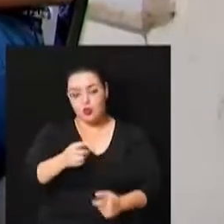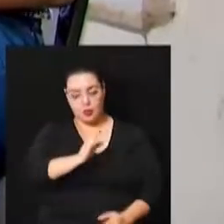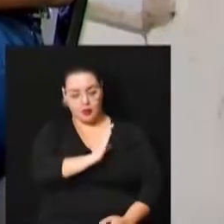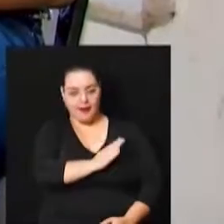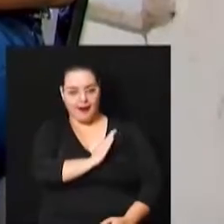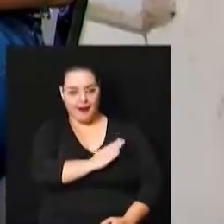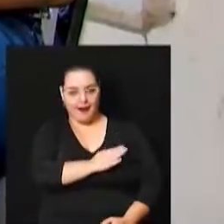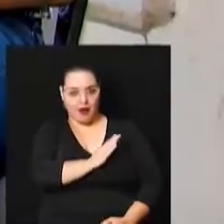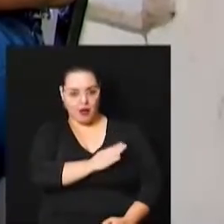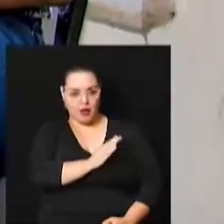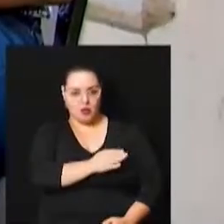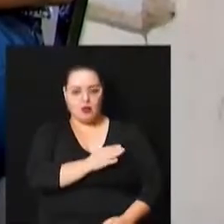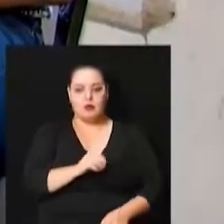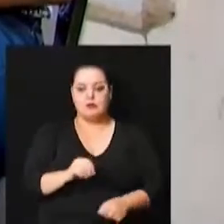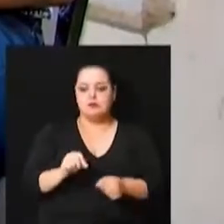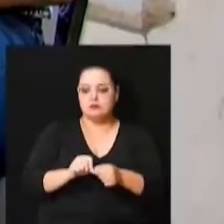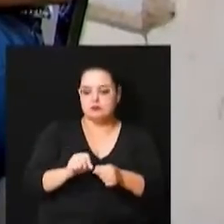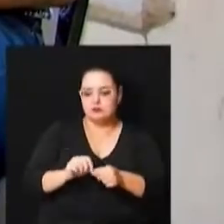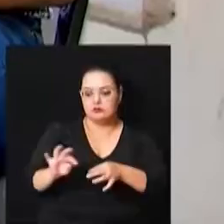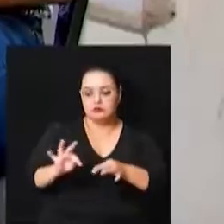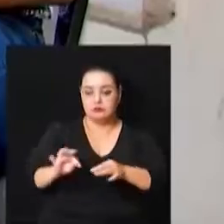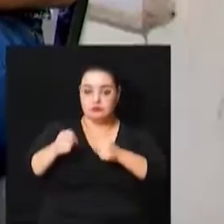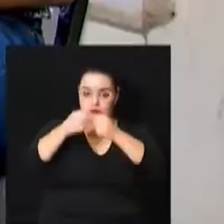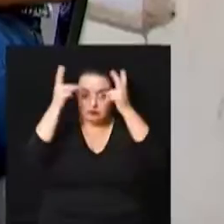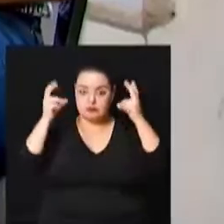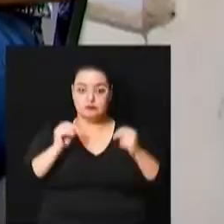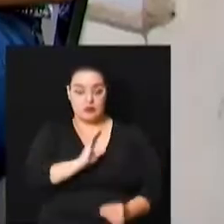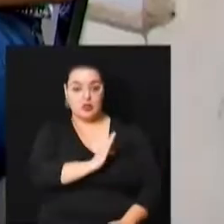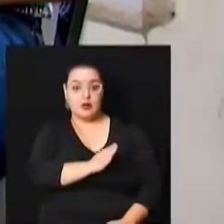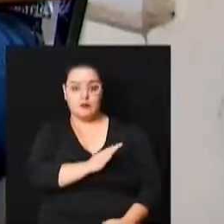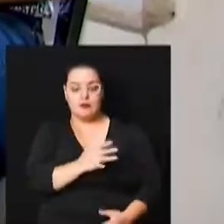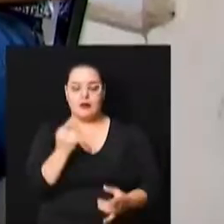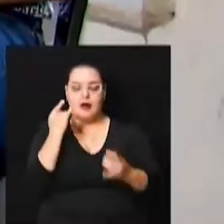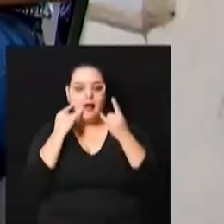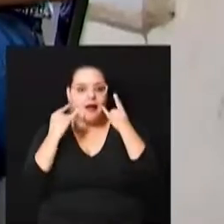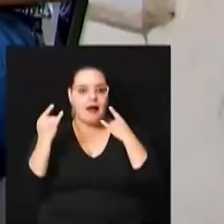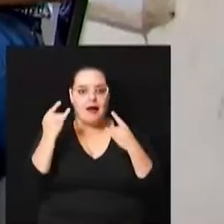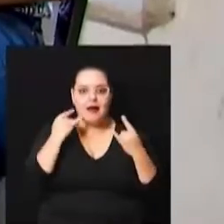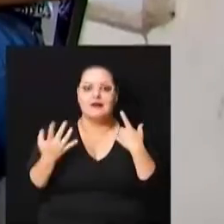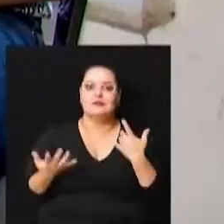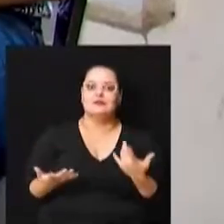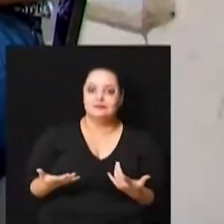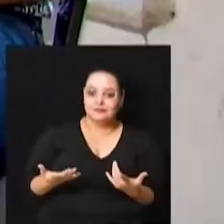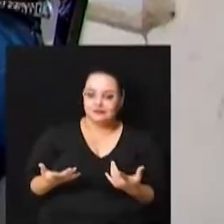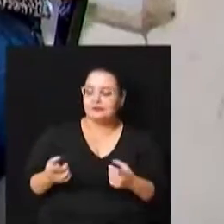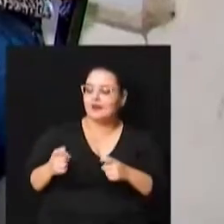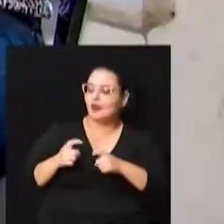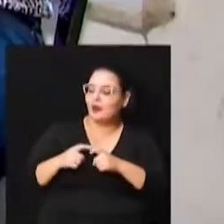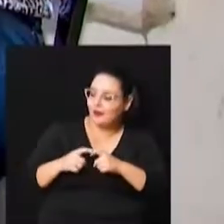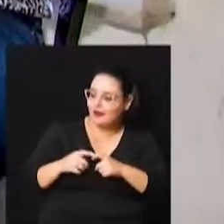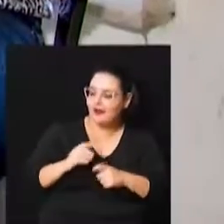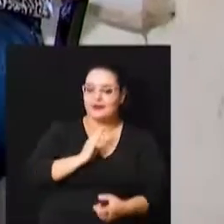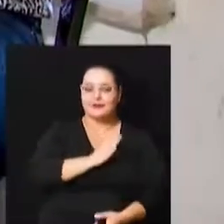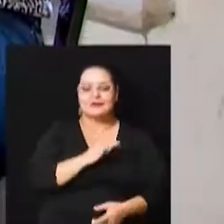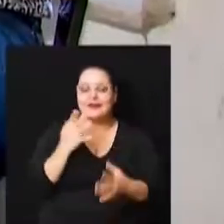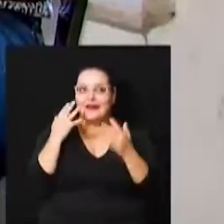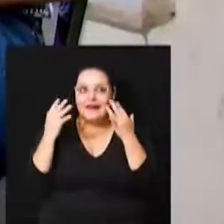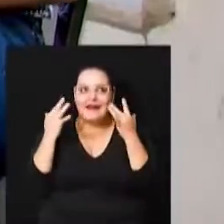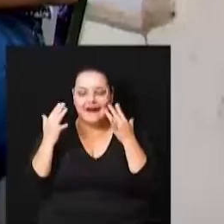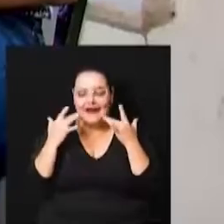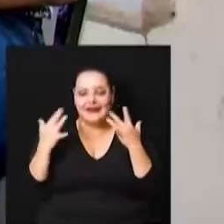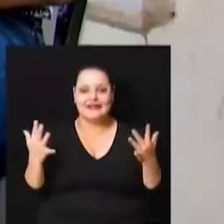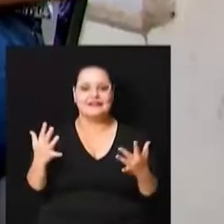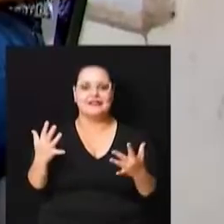quando eu fazia o técnico de enfermagem, a cardiologia era algo que sempre me encantou. Cardiologista, então. Sempre, assim, meus olhinhos brilhavam